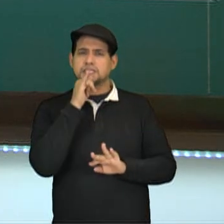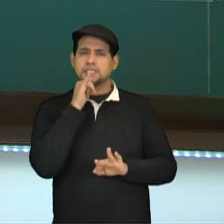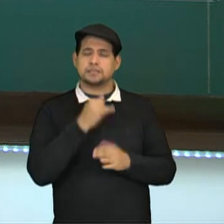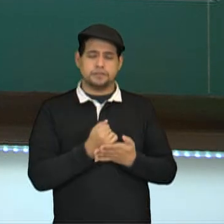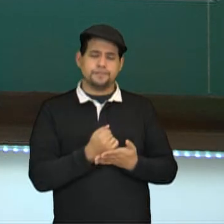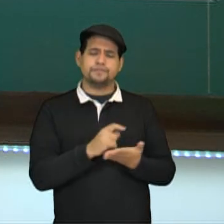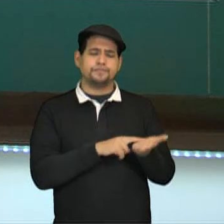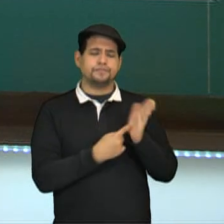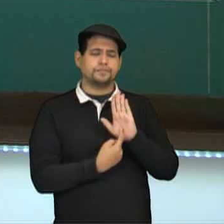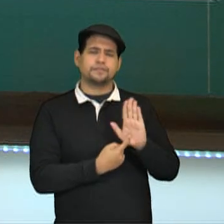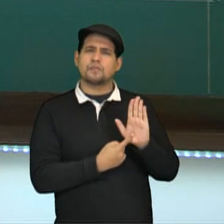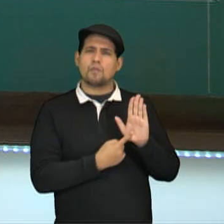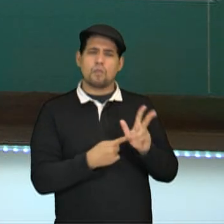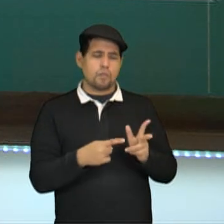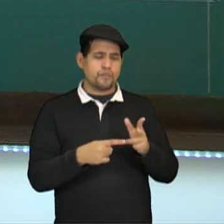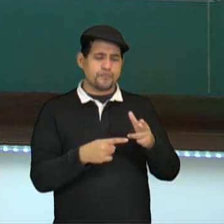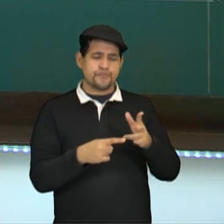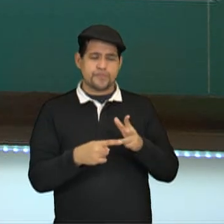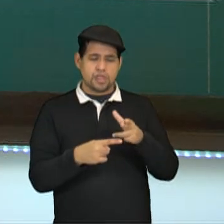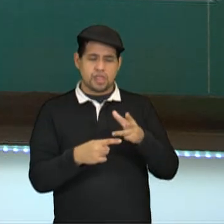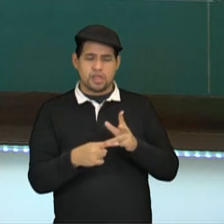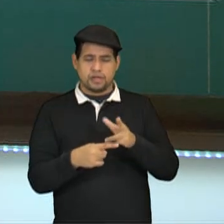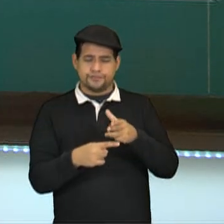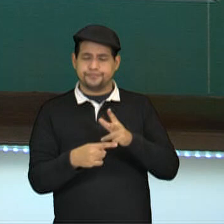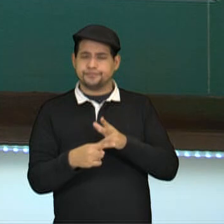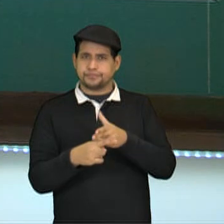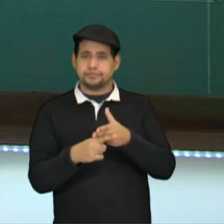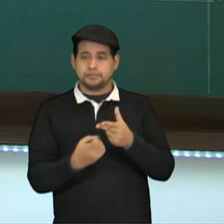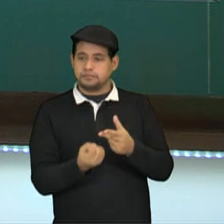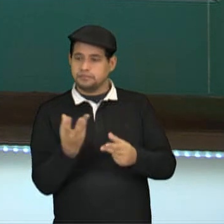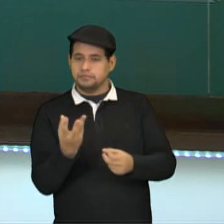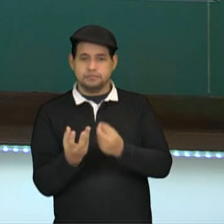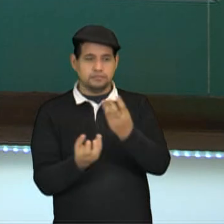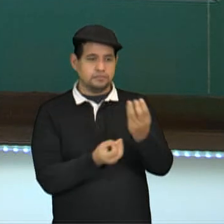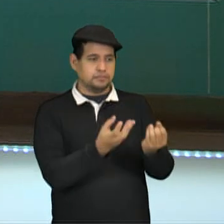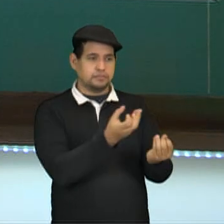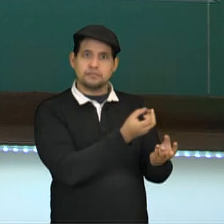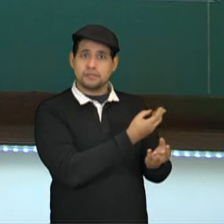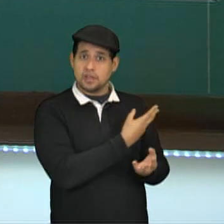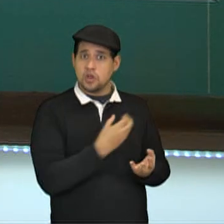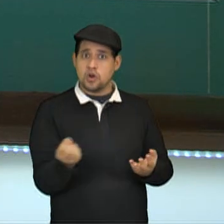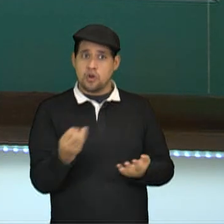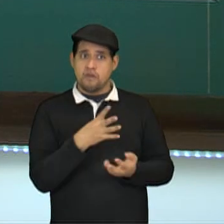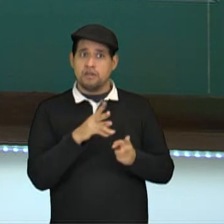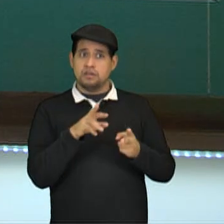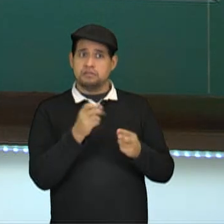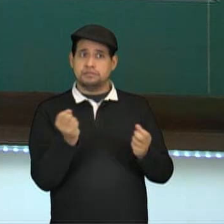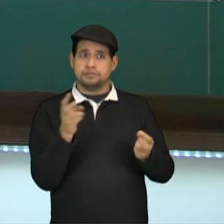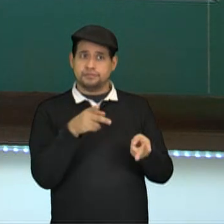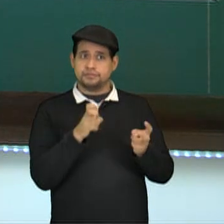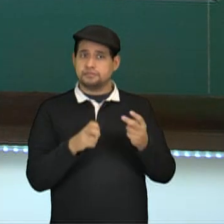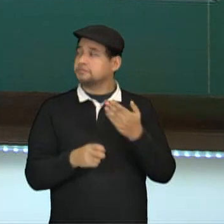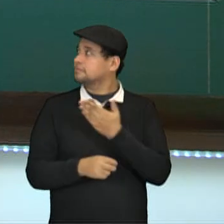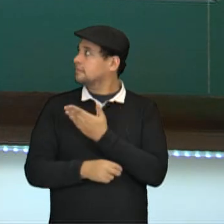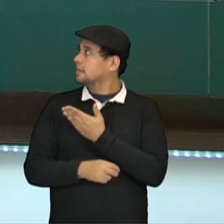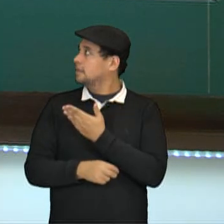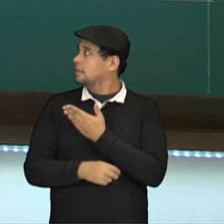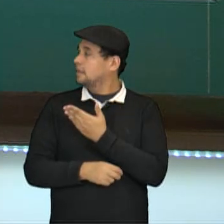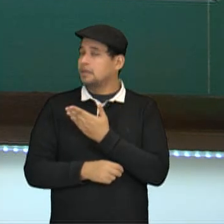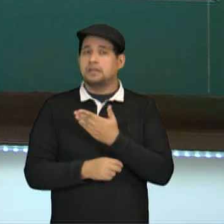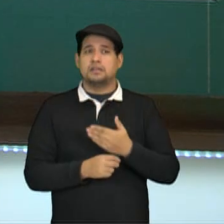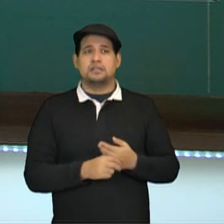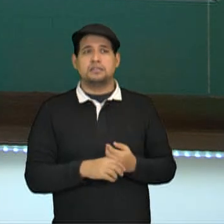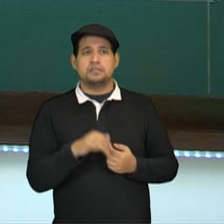planária, cortadinhas, podem dar origem a novos indivíduos. Olha aqui, ó, como a gente observa. Então, a parte aqui, ó,